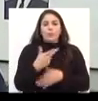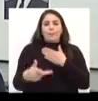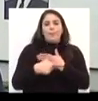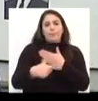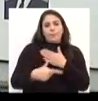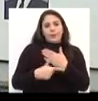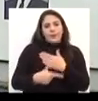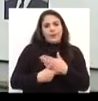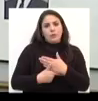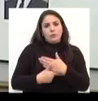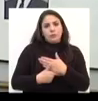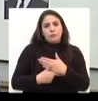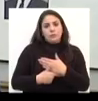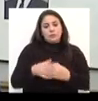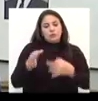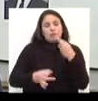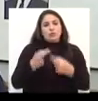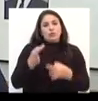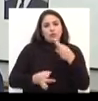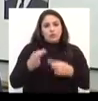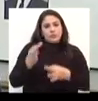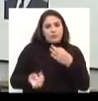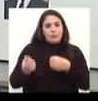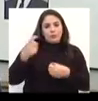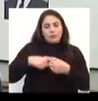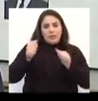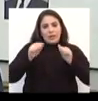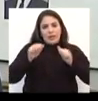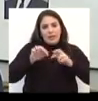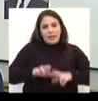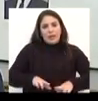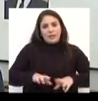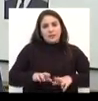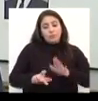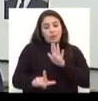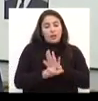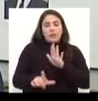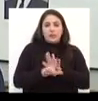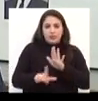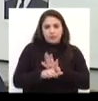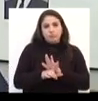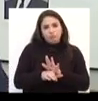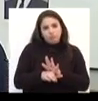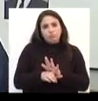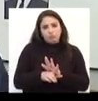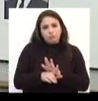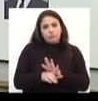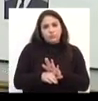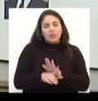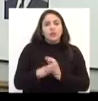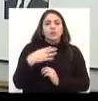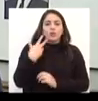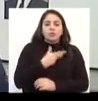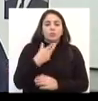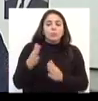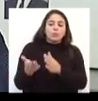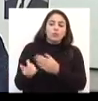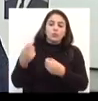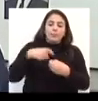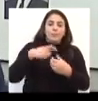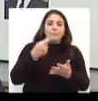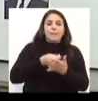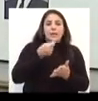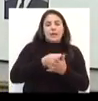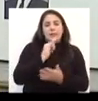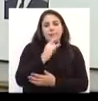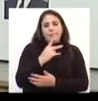minha parte, entrando na justiça para a reintegração integral da área e através de uma lei parcial aqui revogar então as isenções de